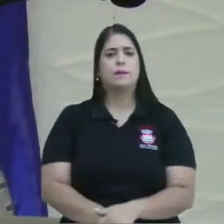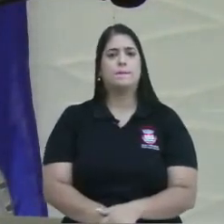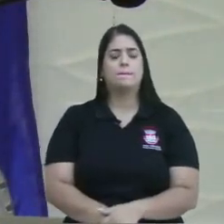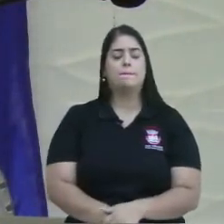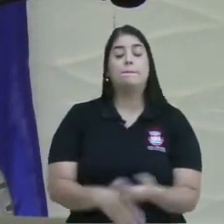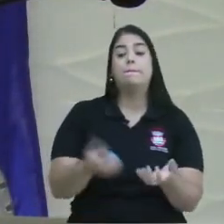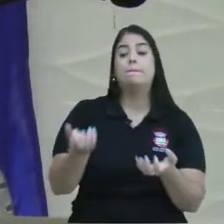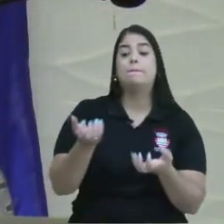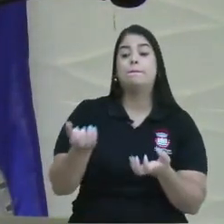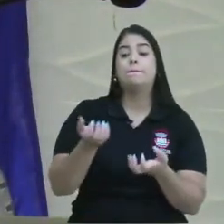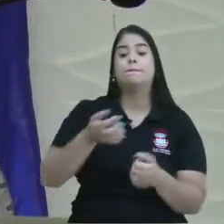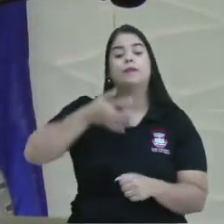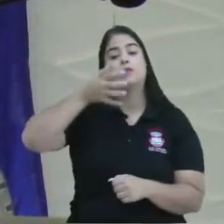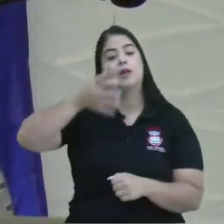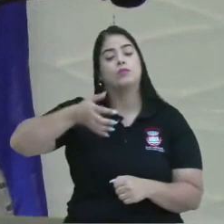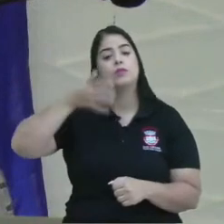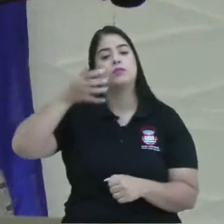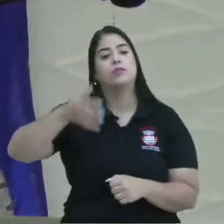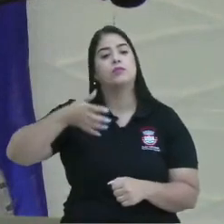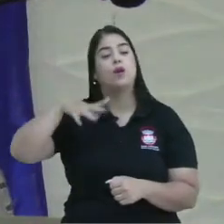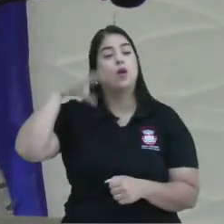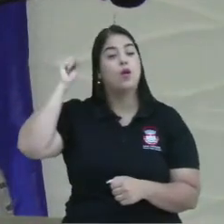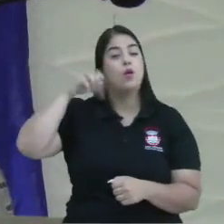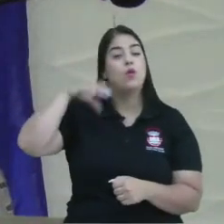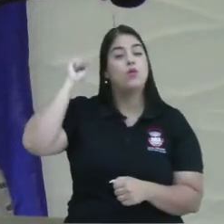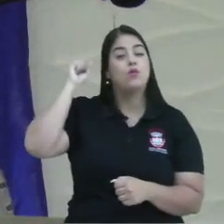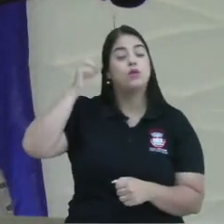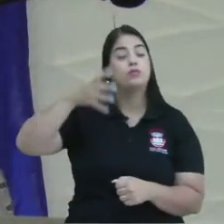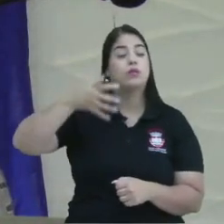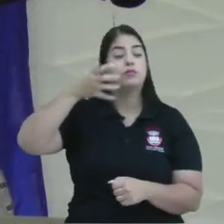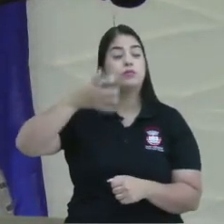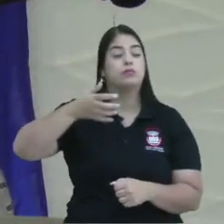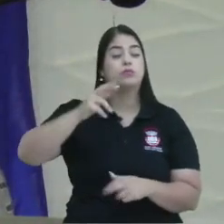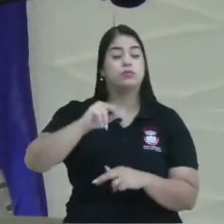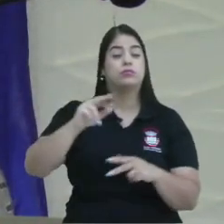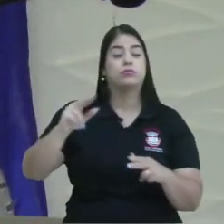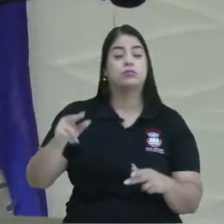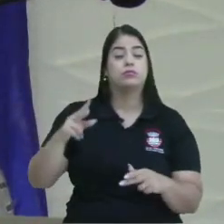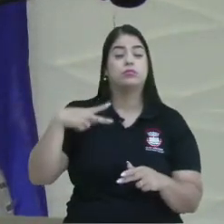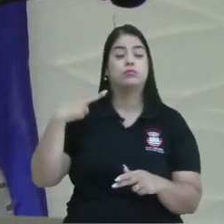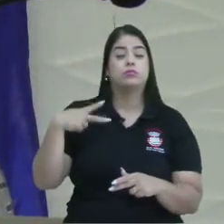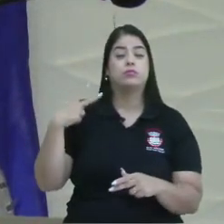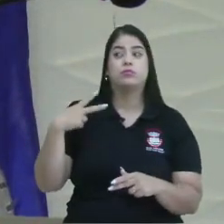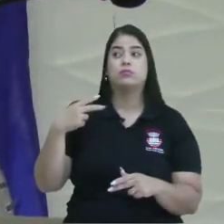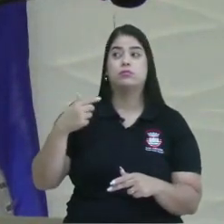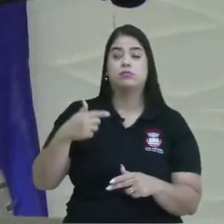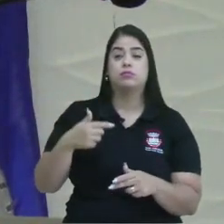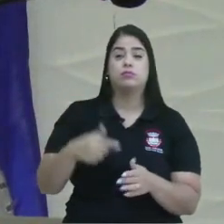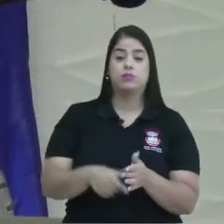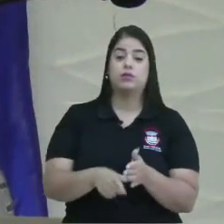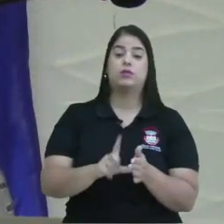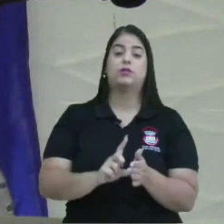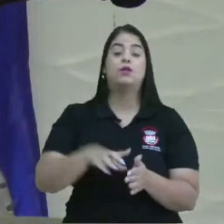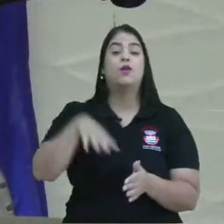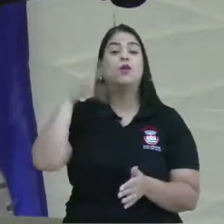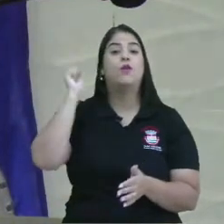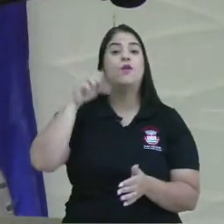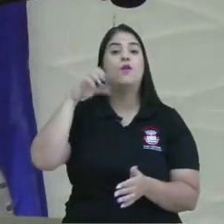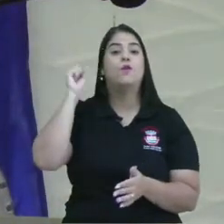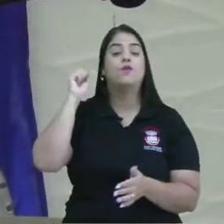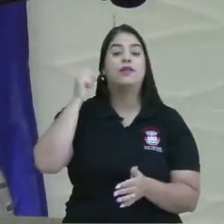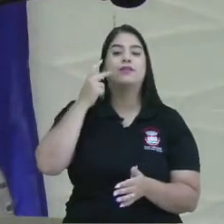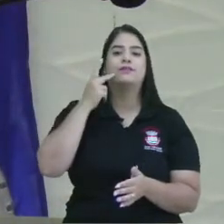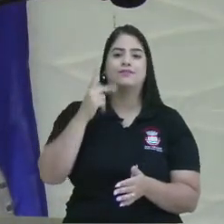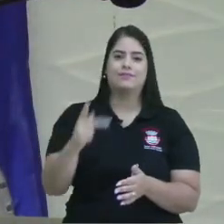Quero falar que escutamos o discurso dos vereadores que antecedeu eu, e eu escutei o discurso do vereador